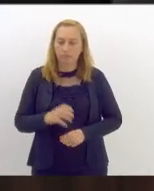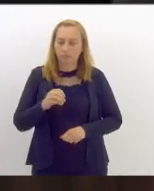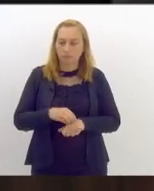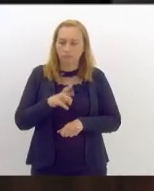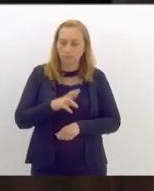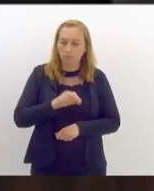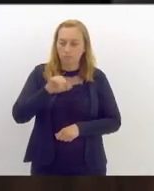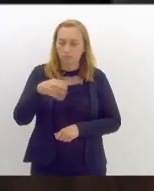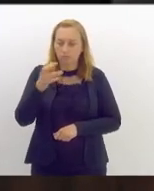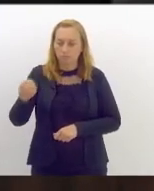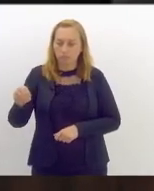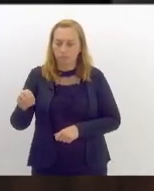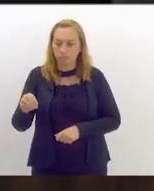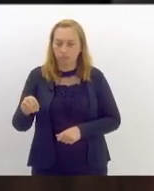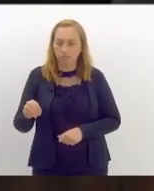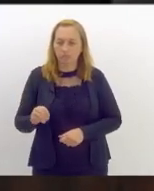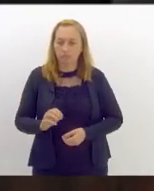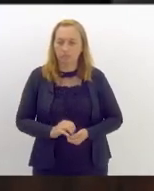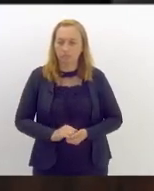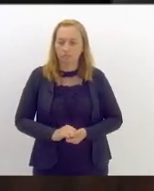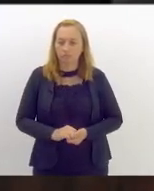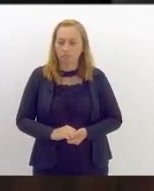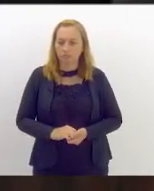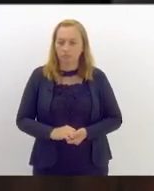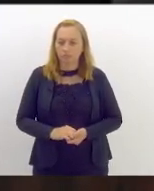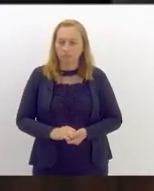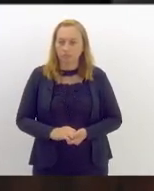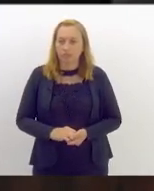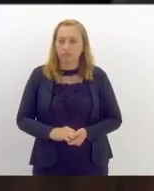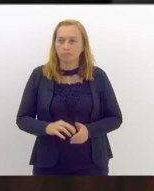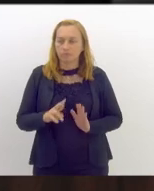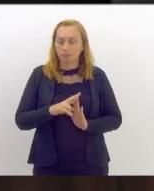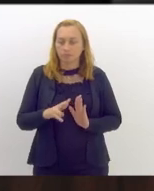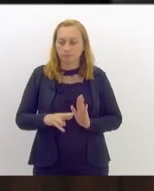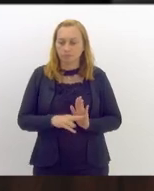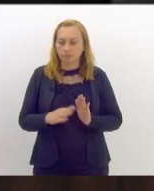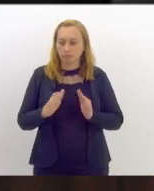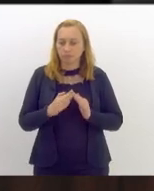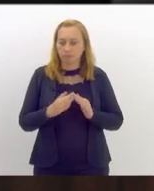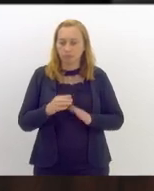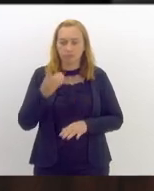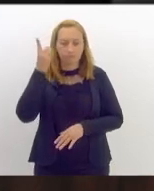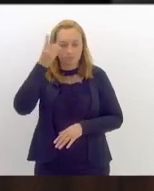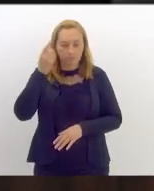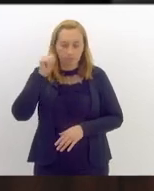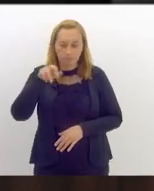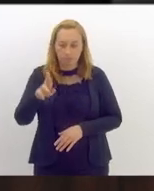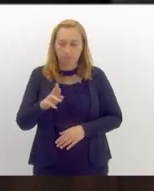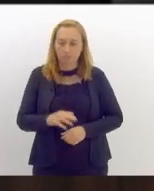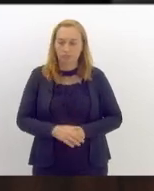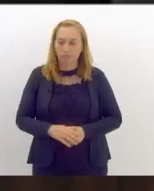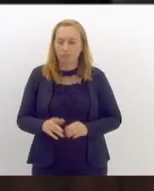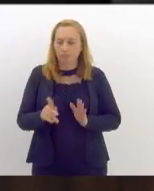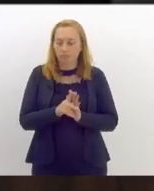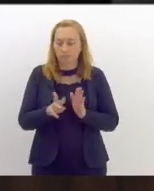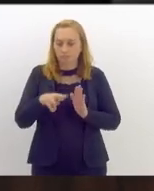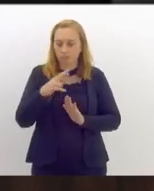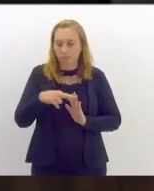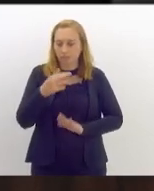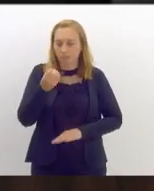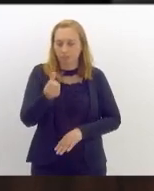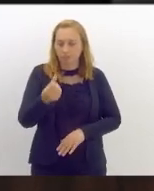João Cláudio de Oliveira migoviski parecida comissão de novas interna favorável a deputado Rosenberg Reis Rogério resolução